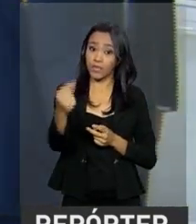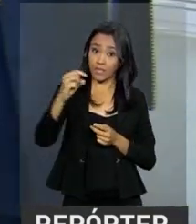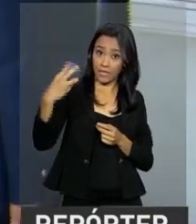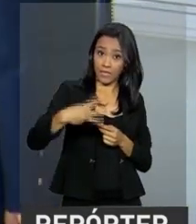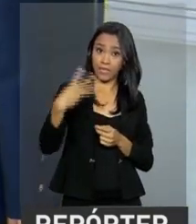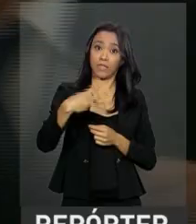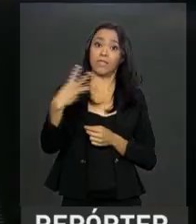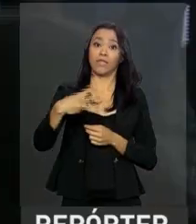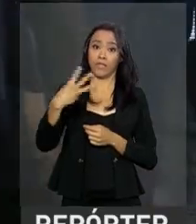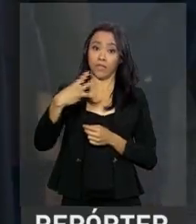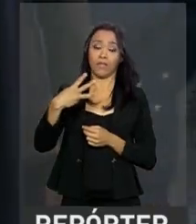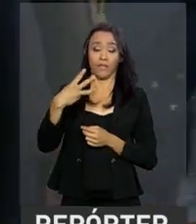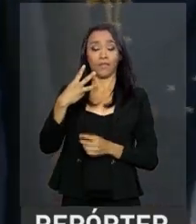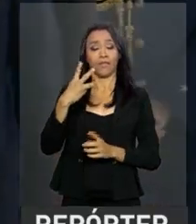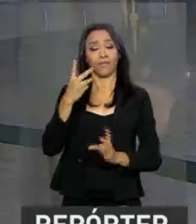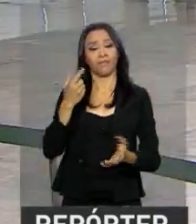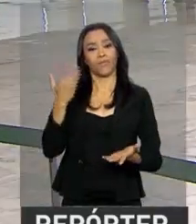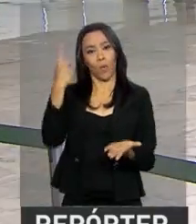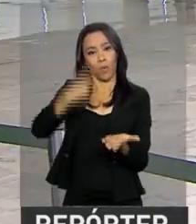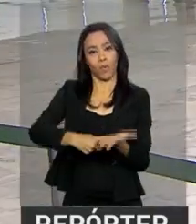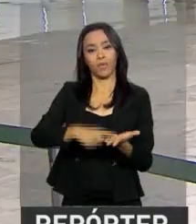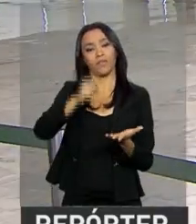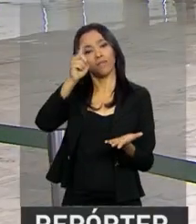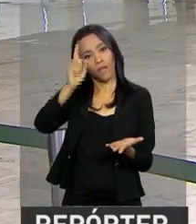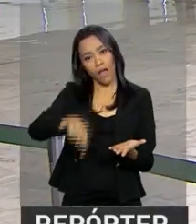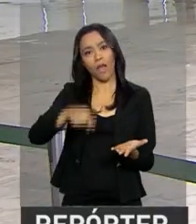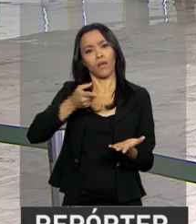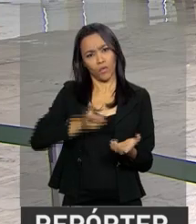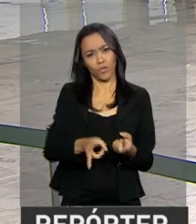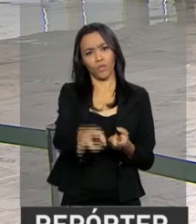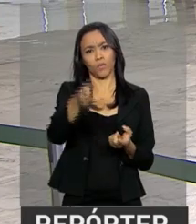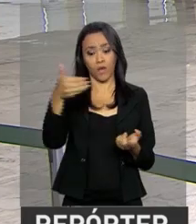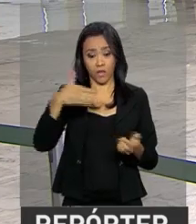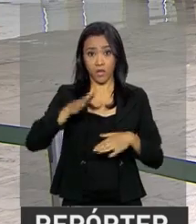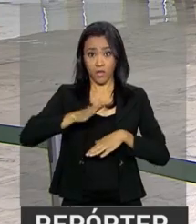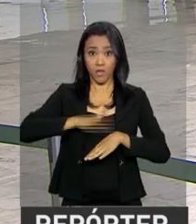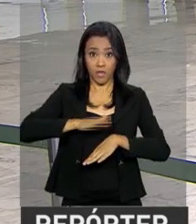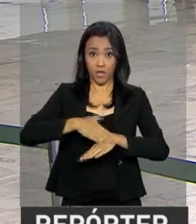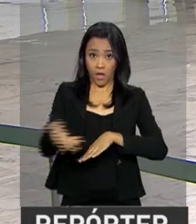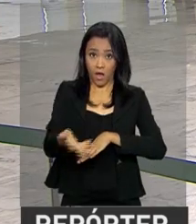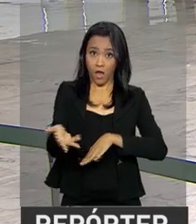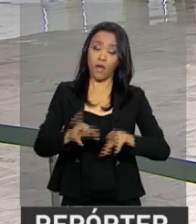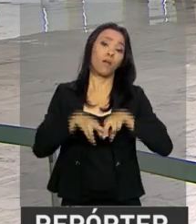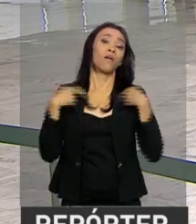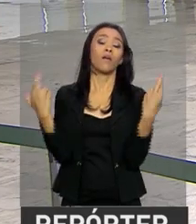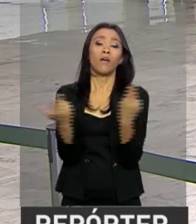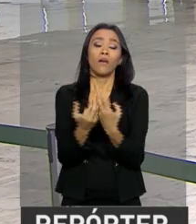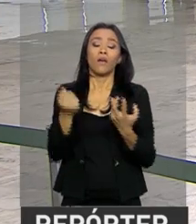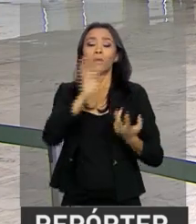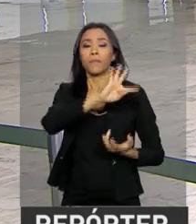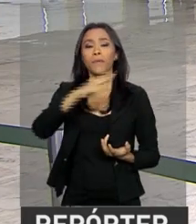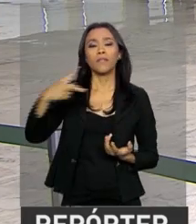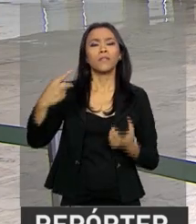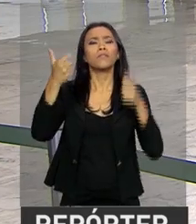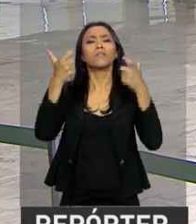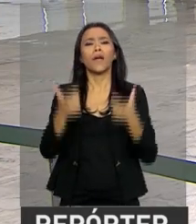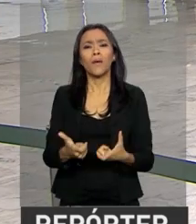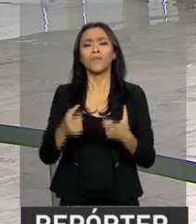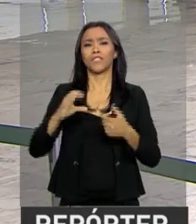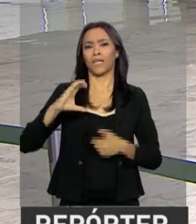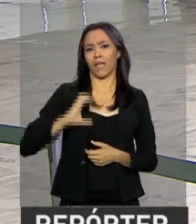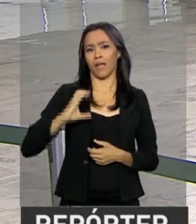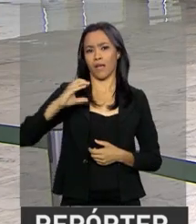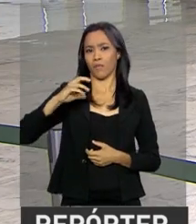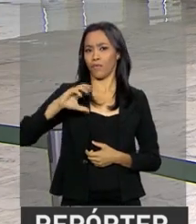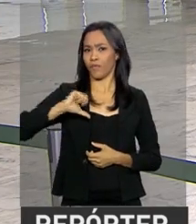compromisso agora pela manhã Michel Temer se reuniu e segue reunido nesse momento com o presidente de Cabo Verde é o